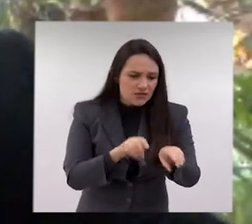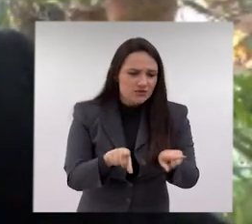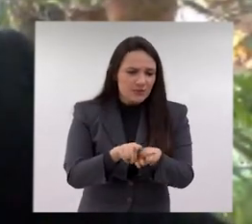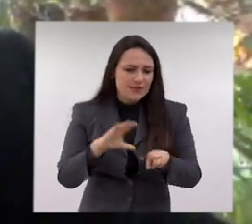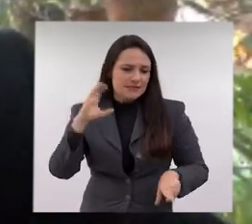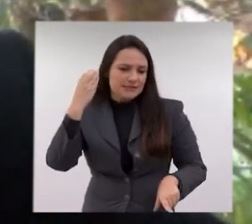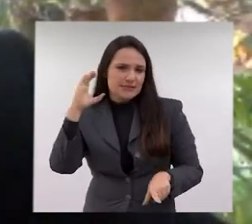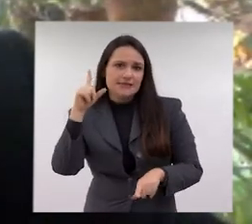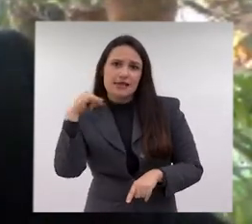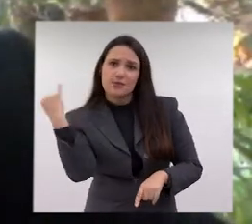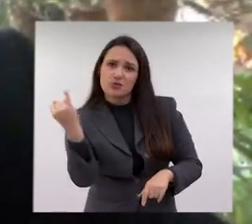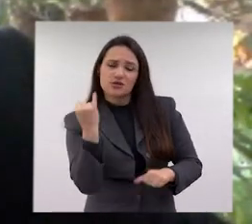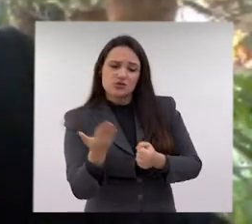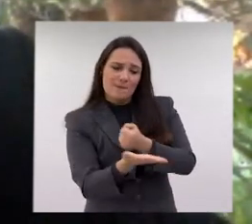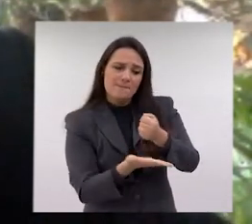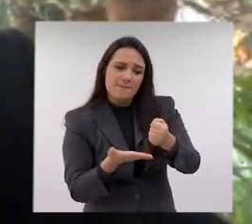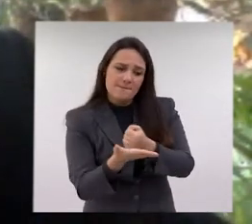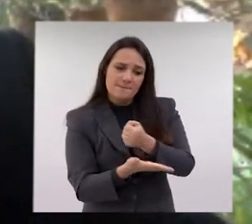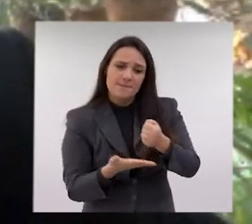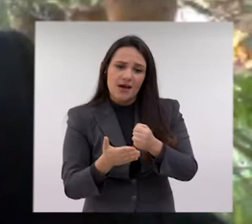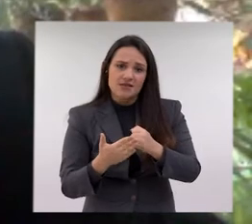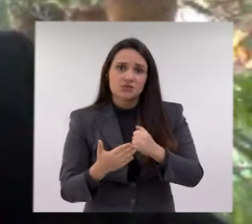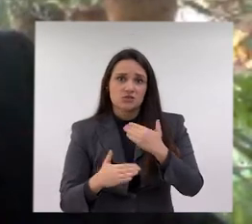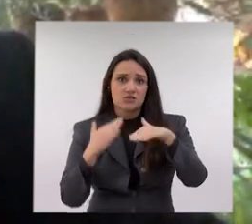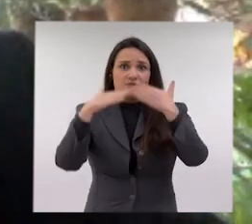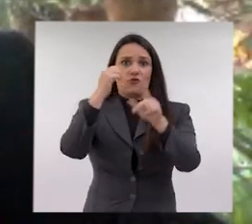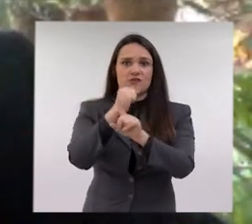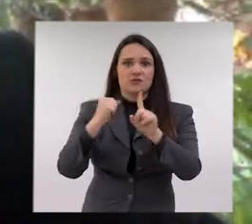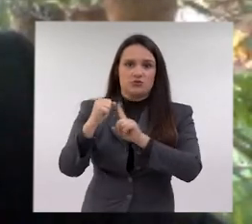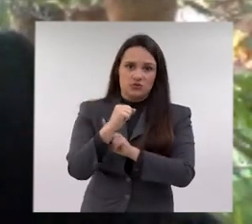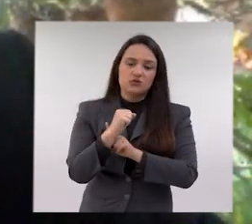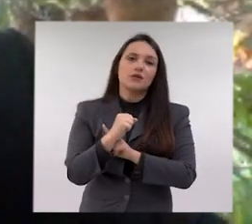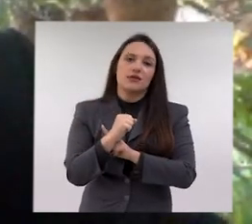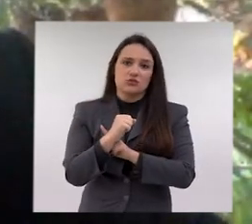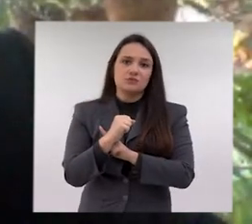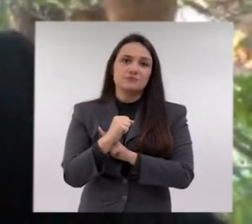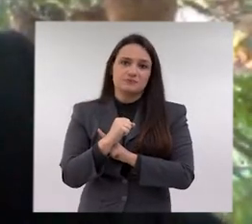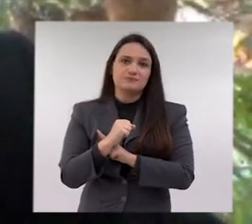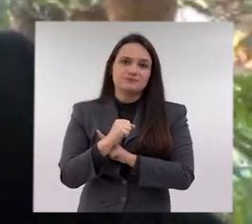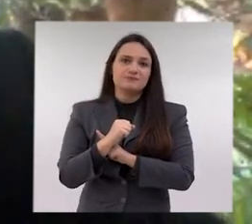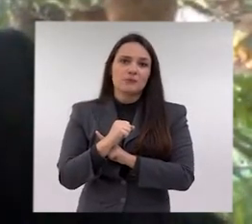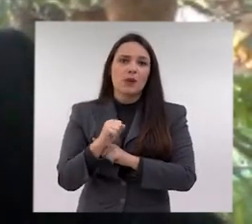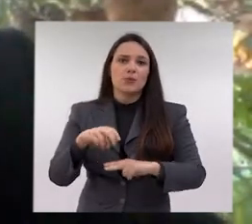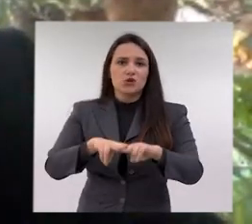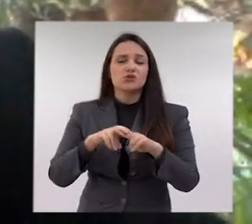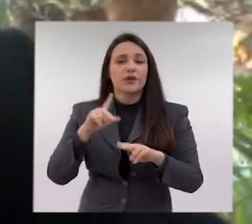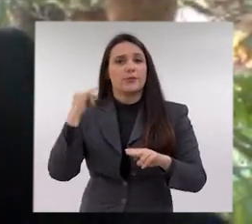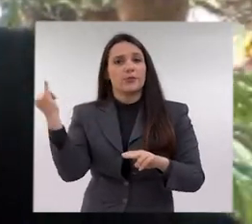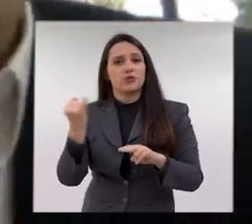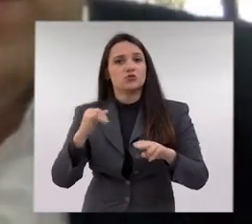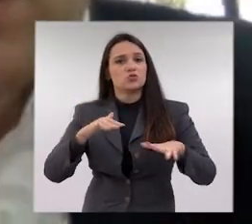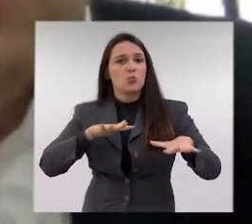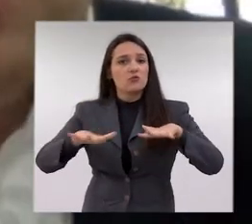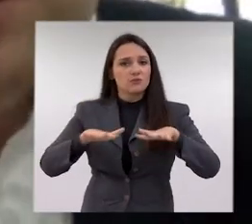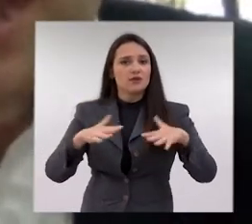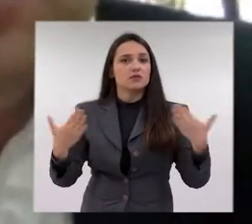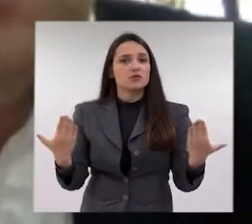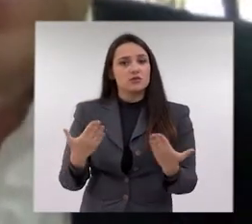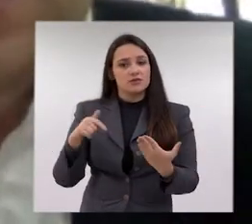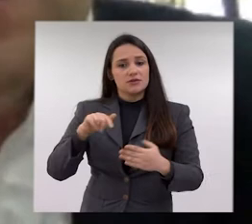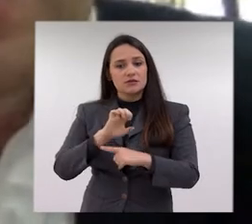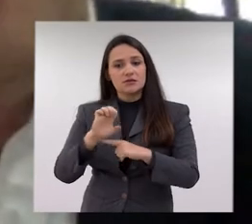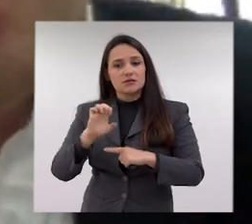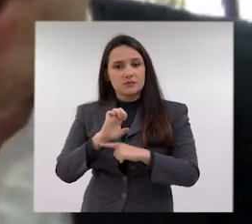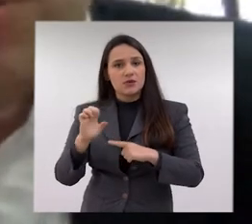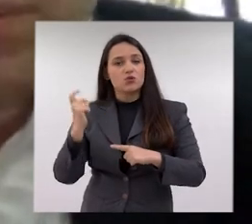ciência como valores fundamentais do desenvolvimento da sociedade sul-mato-grossense. Então, é muito importante esse movimento do